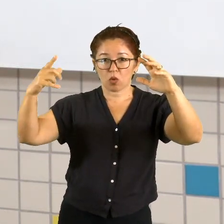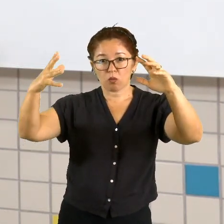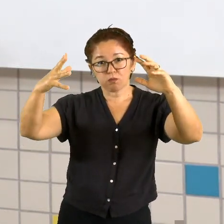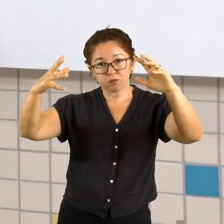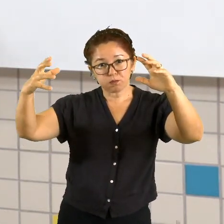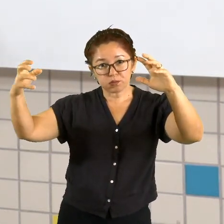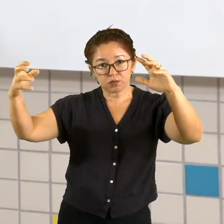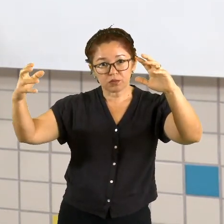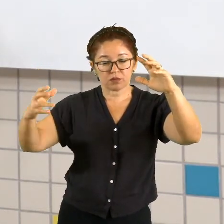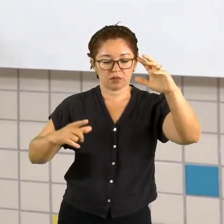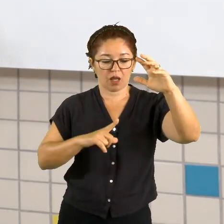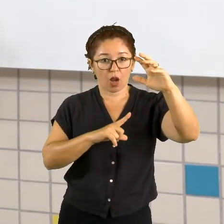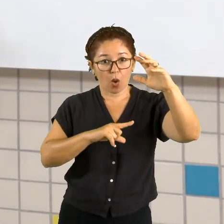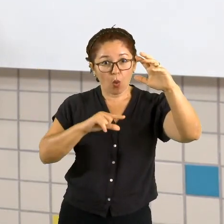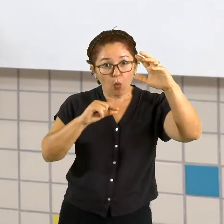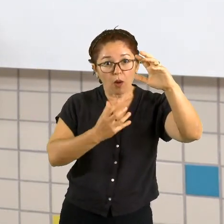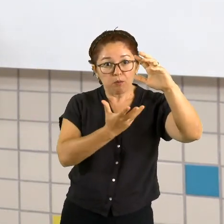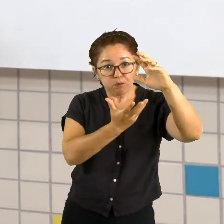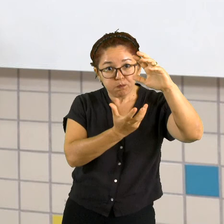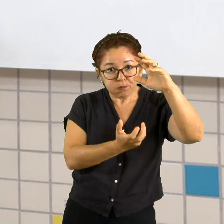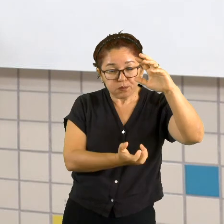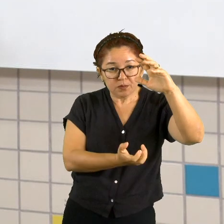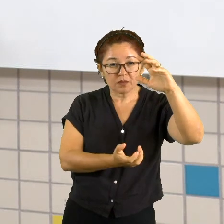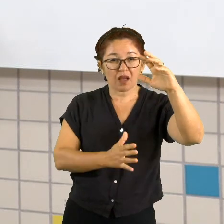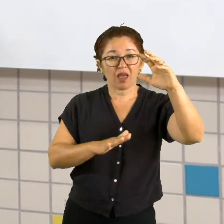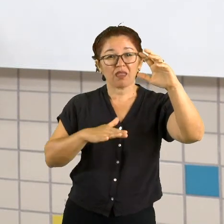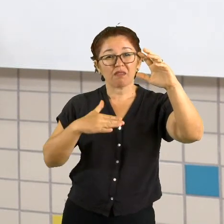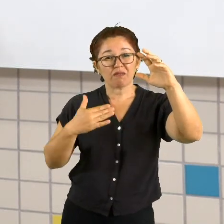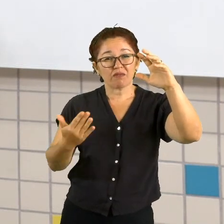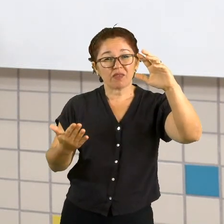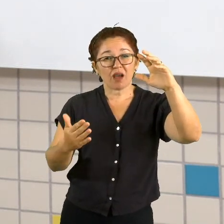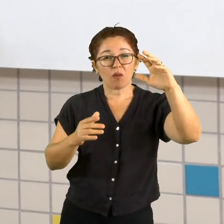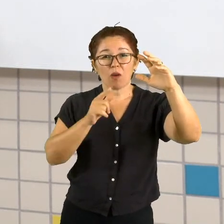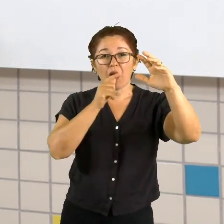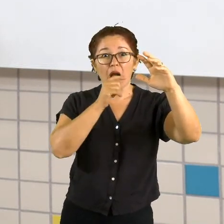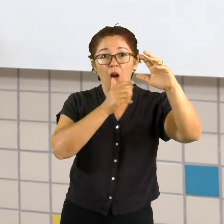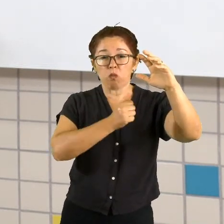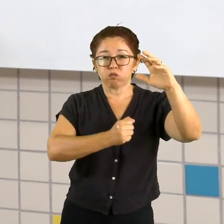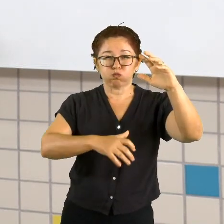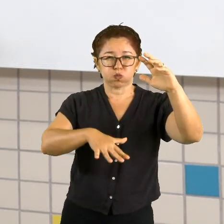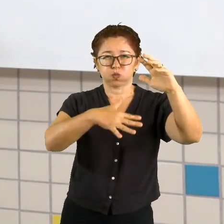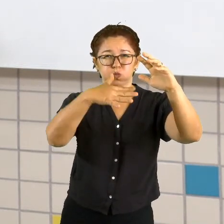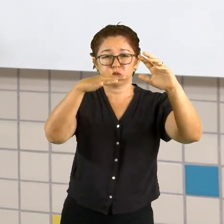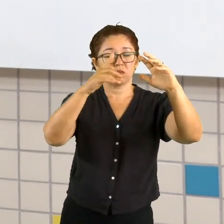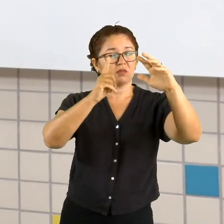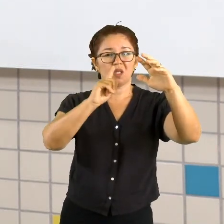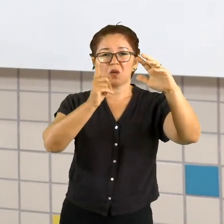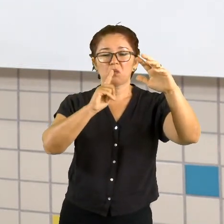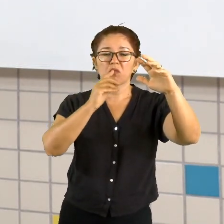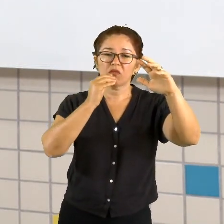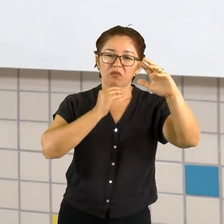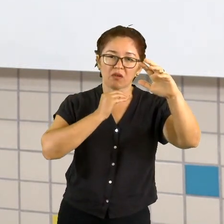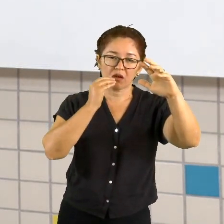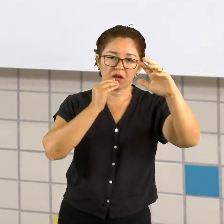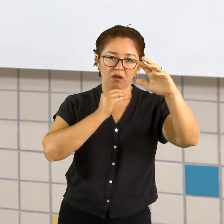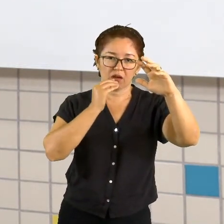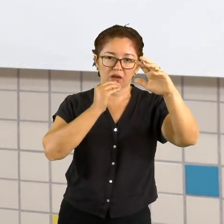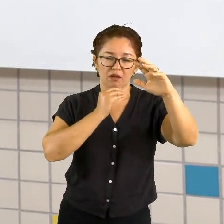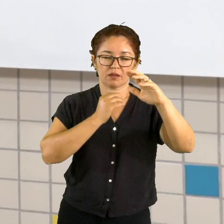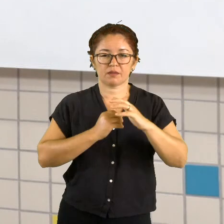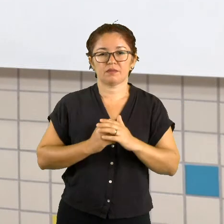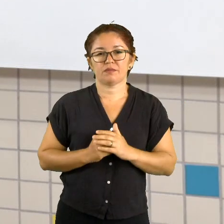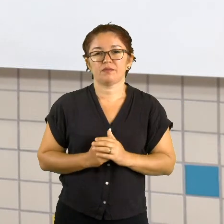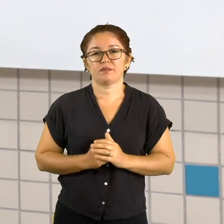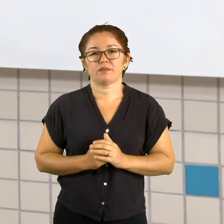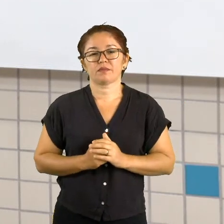há uma anulação de forças, e aí as marés são mais fracas. Como a distância da Lua